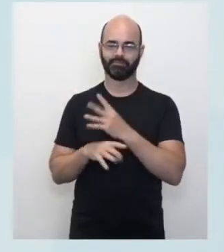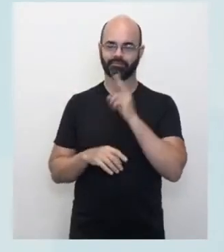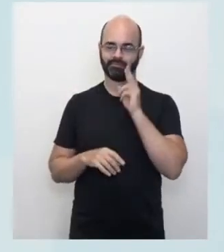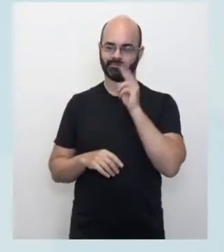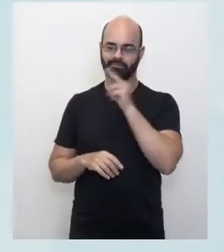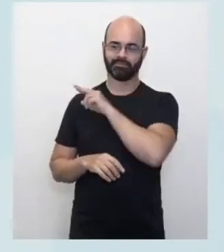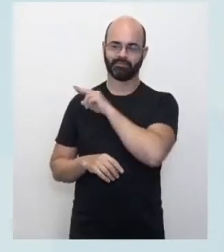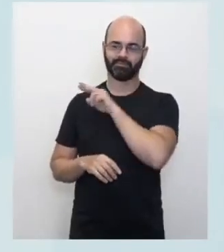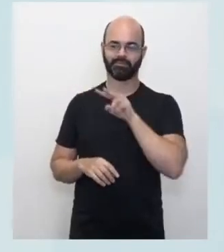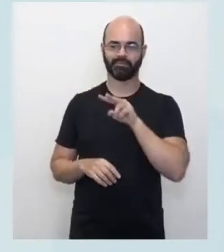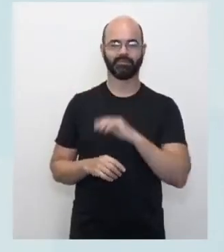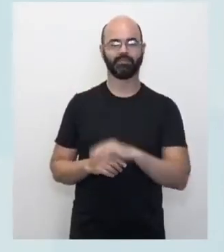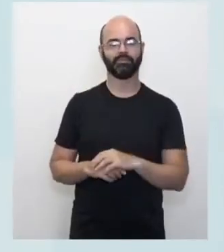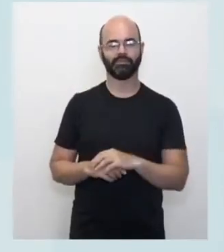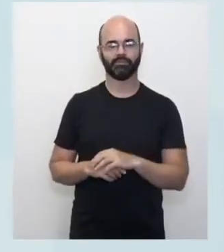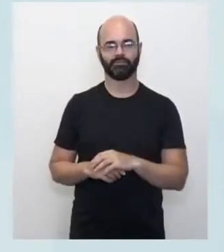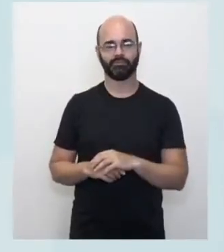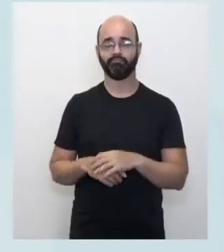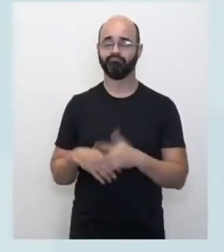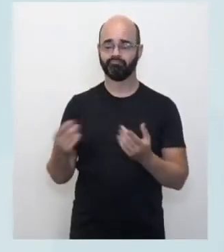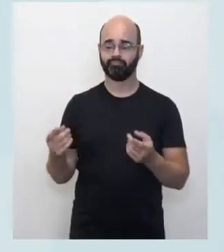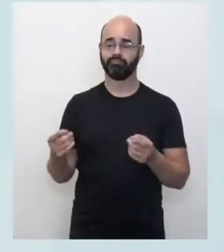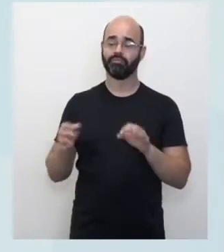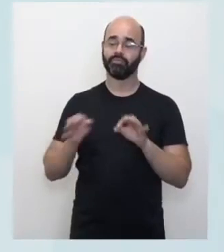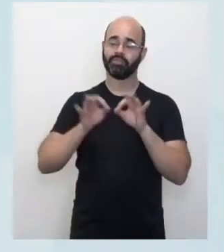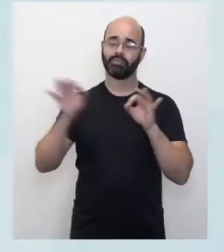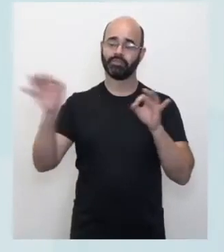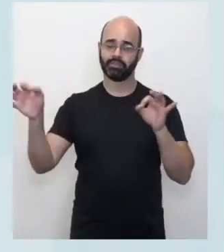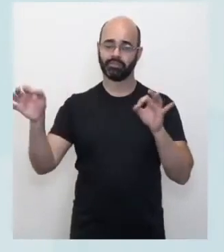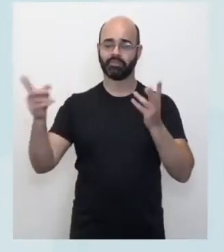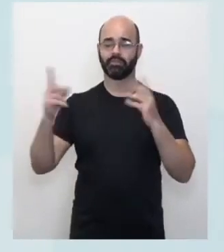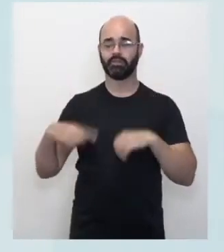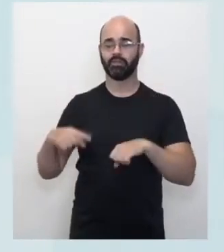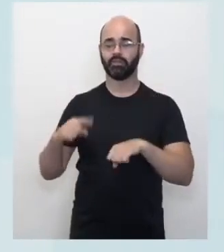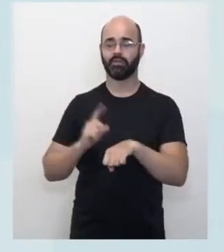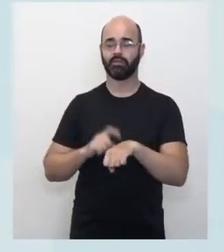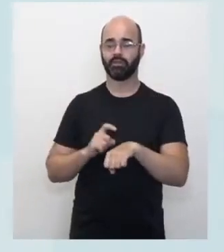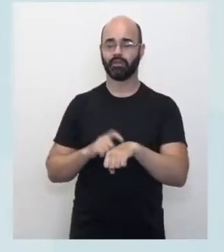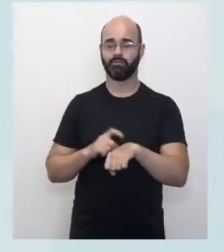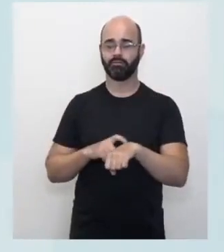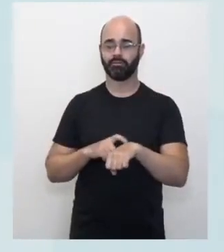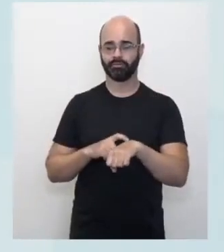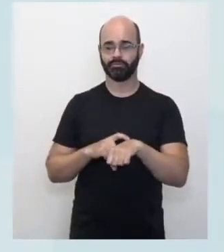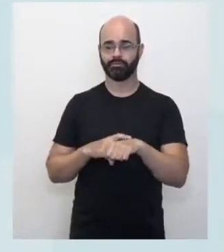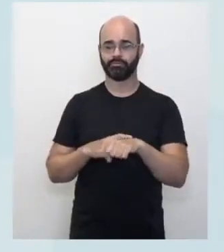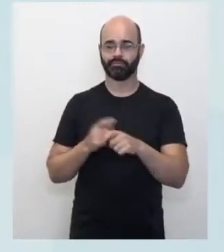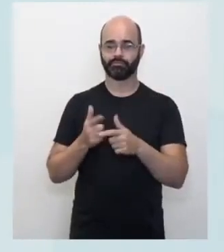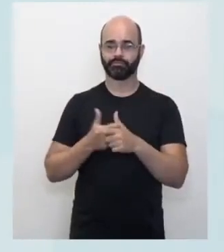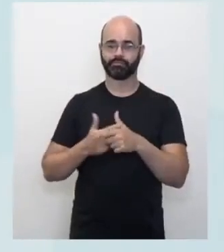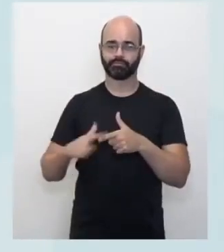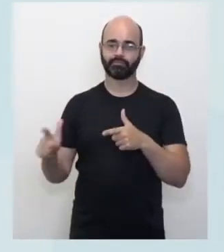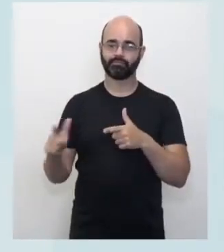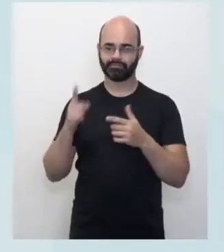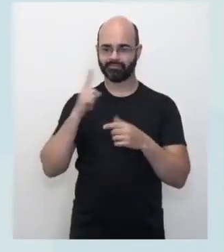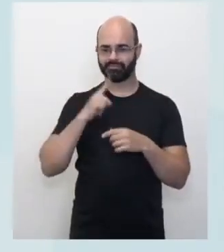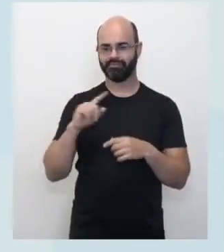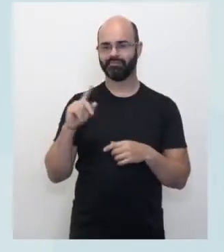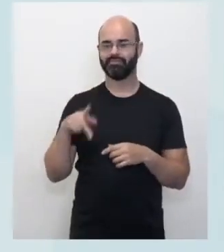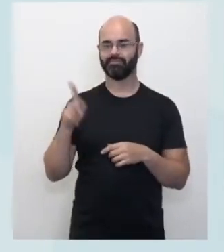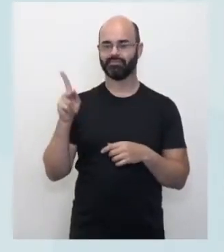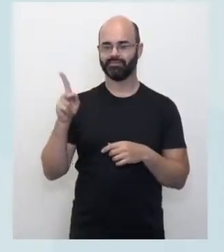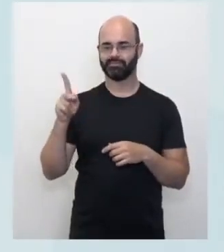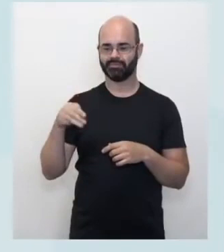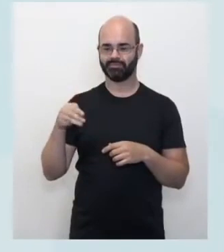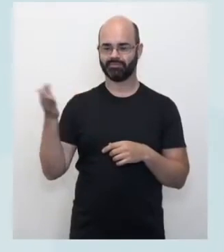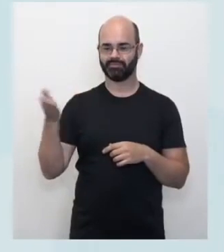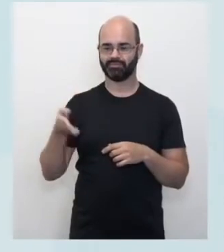que dividir o valor da distância pelo tempo. E como a distância era em quilômetros e o tempo era em hora, ficou quilômetro, barrinha hora, que a gente lê